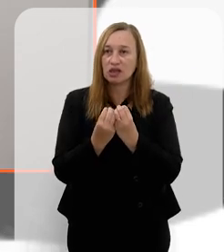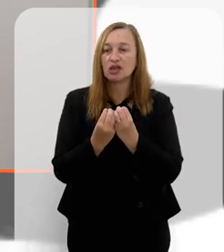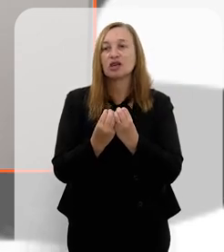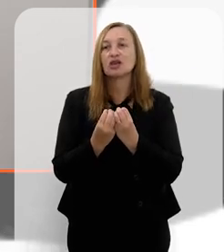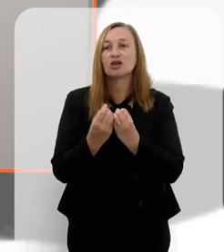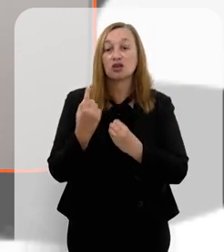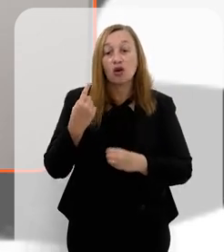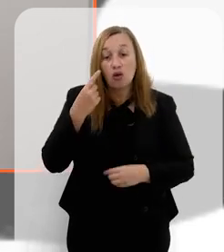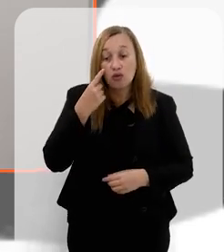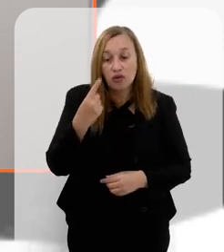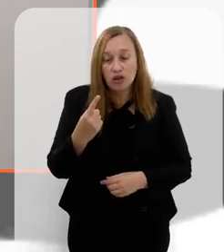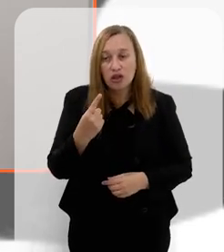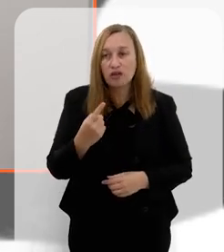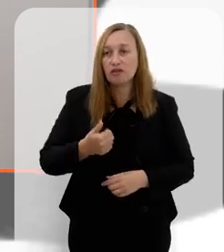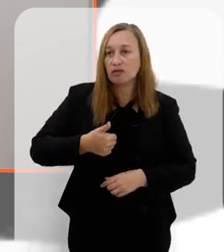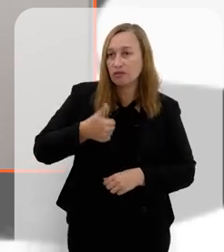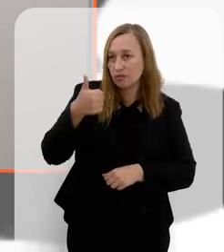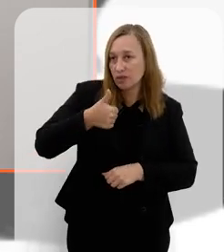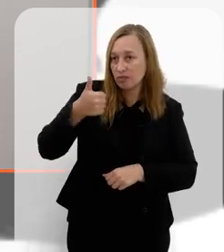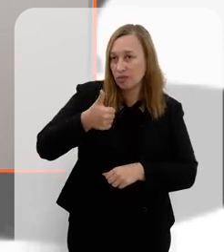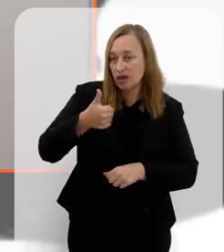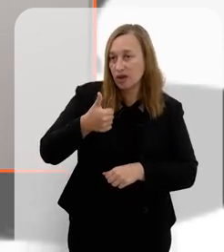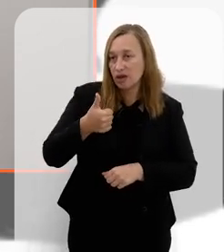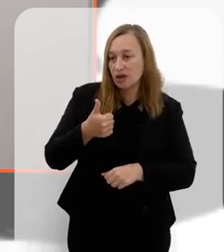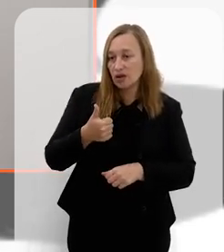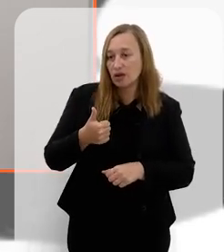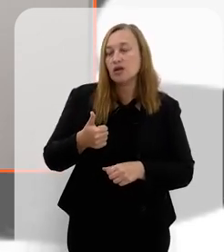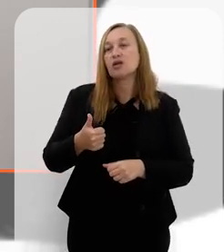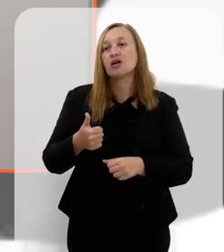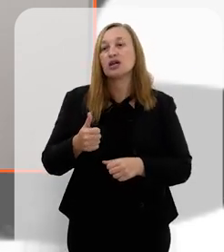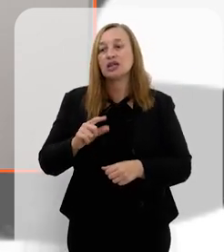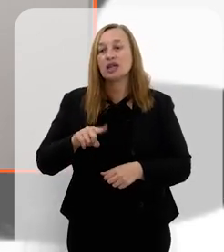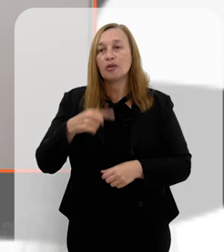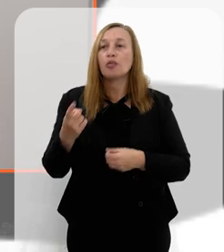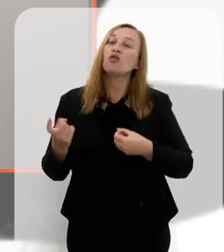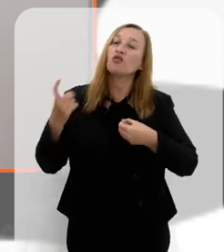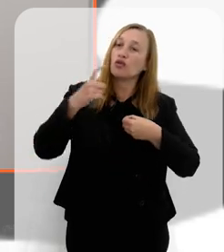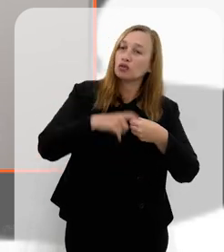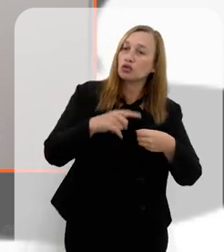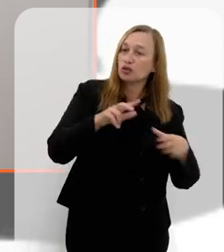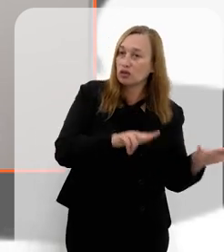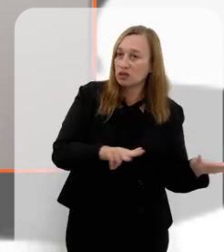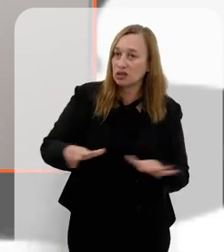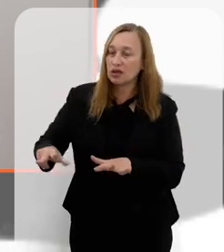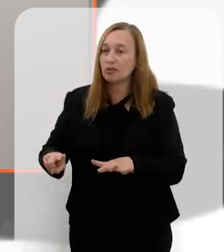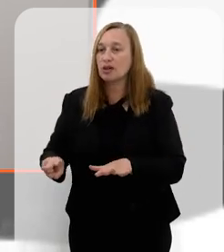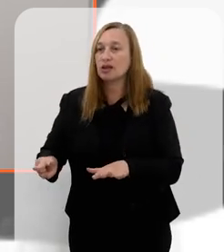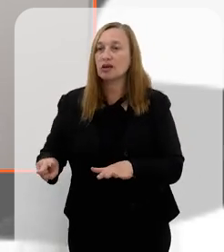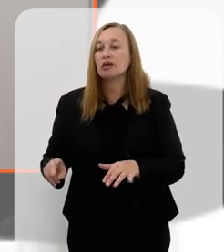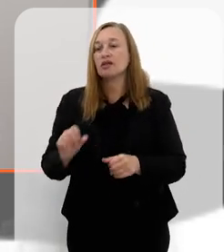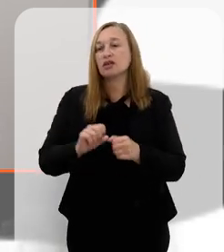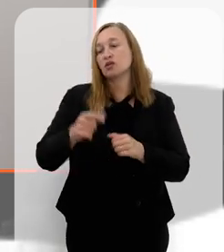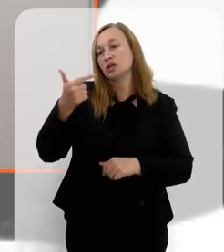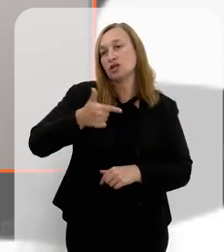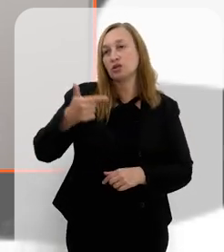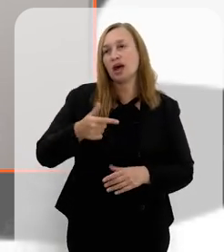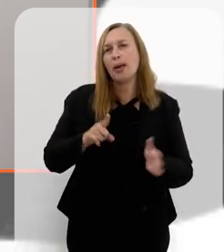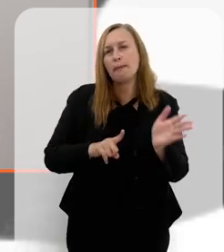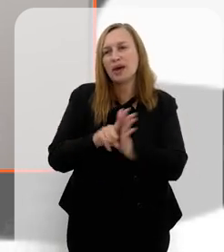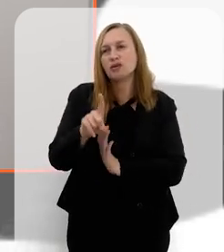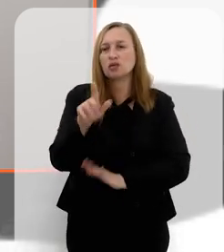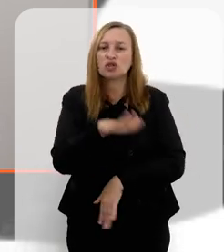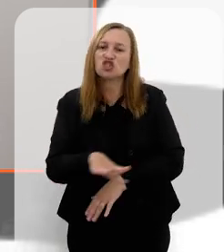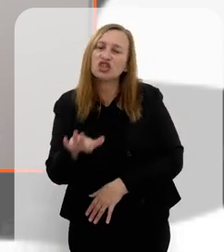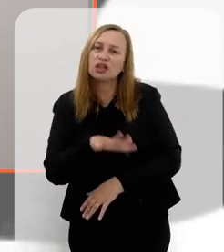fui assistir, aí fez um primeiro e aí depois voltou semana seguinte para fazer o segundo. E aí